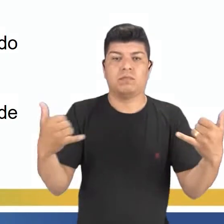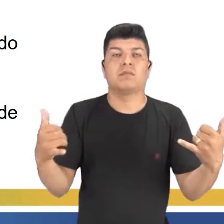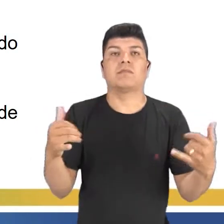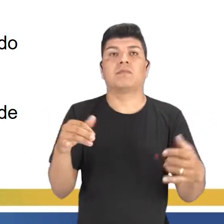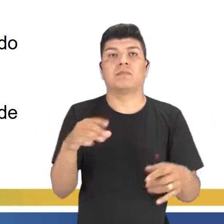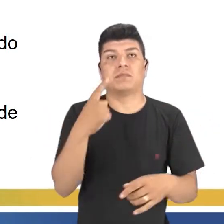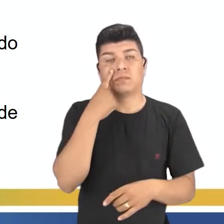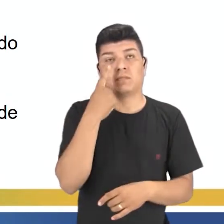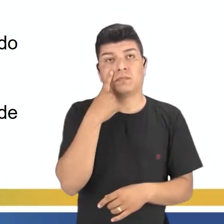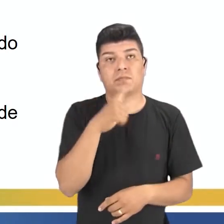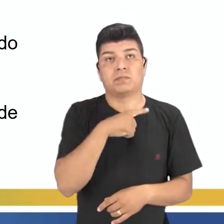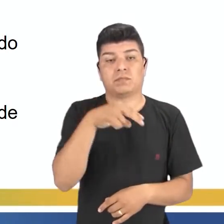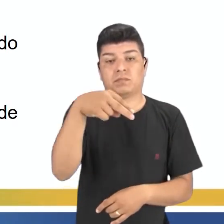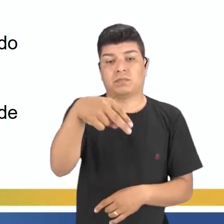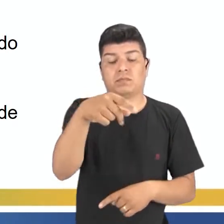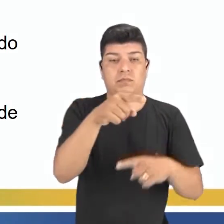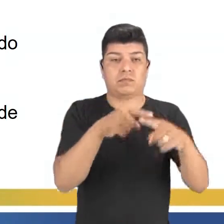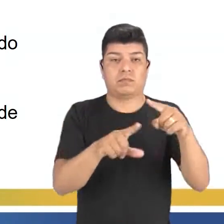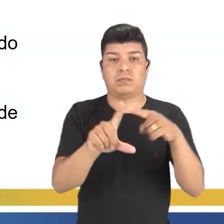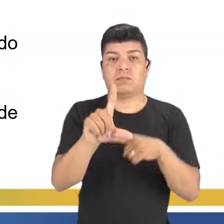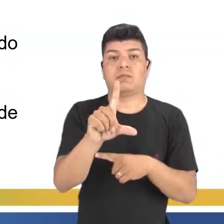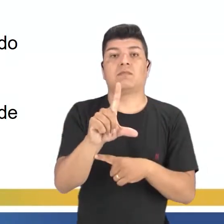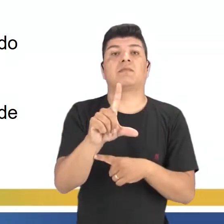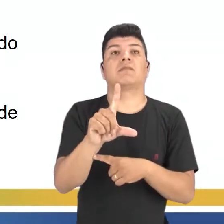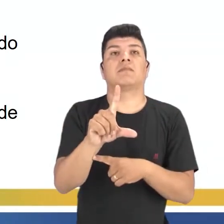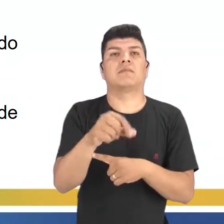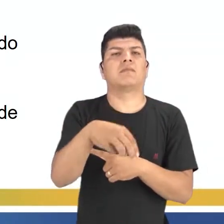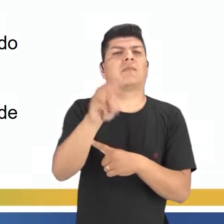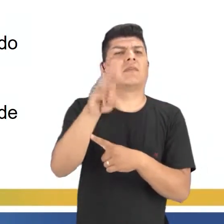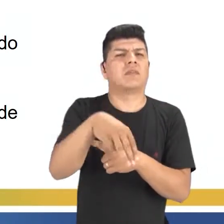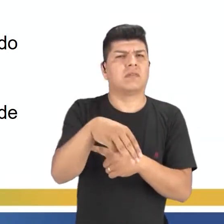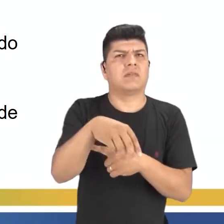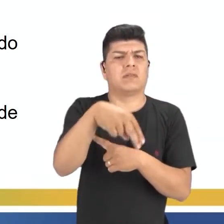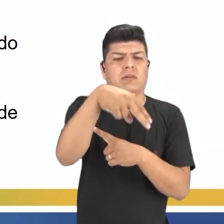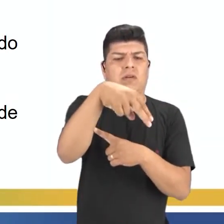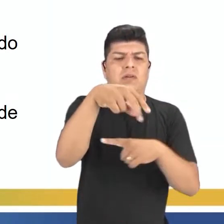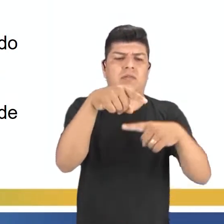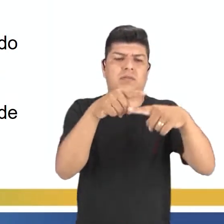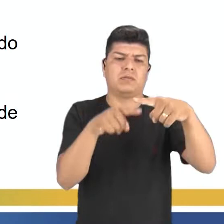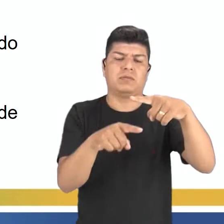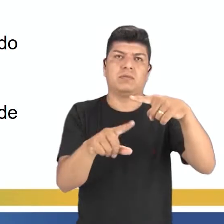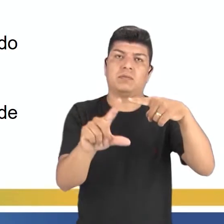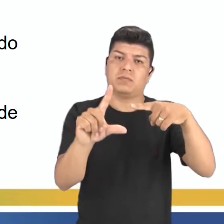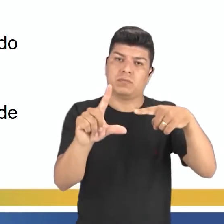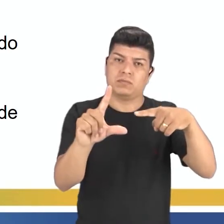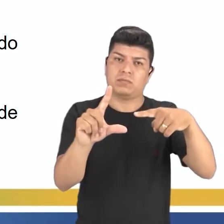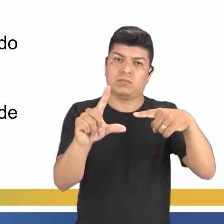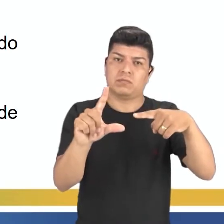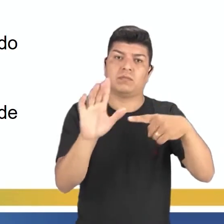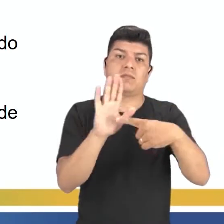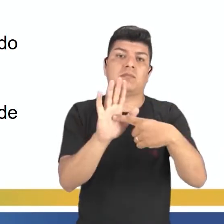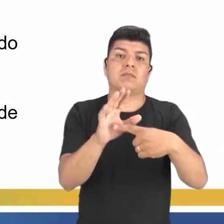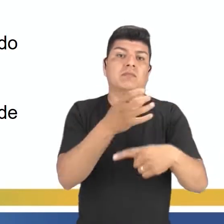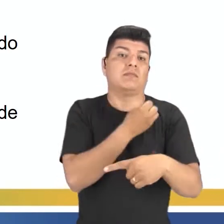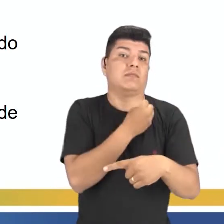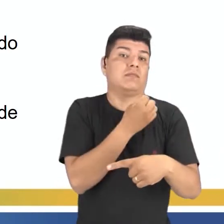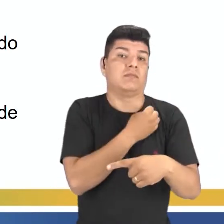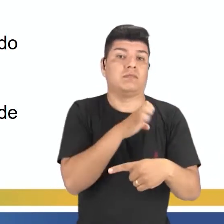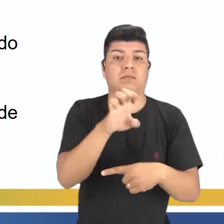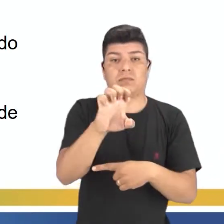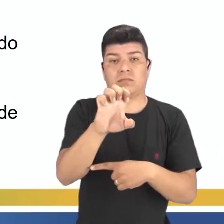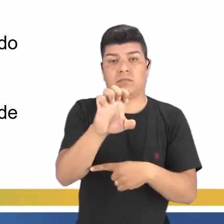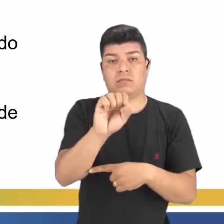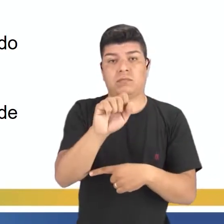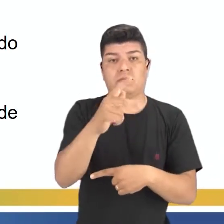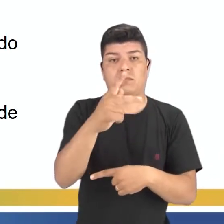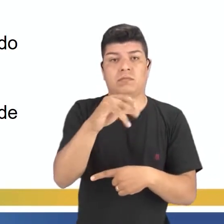E observe que tem um N dividido por L ali. Quem que é esse N dividido por L? Ele representa o número de espira por unidade